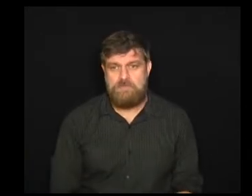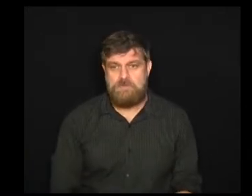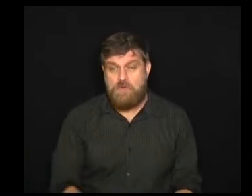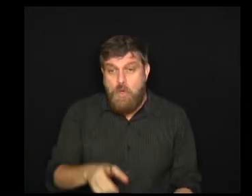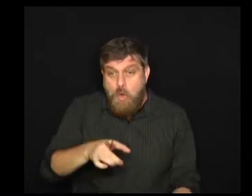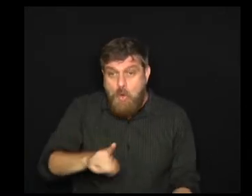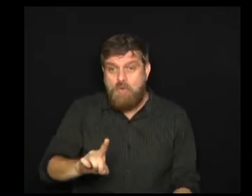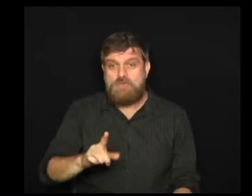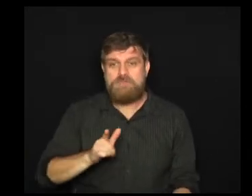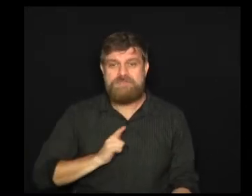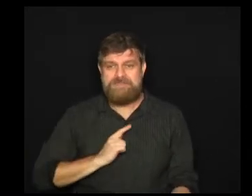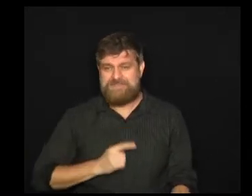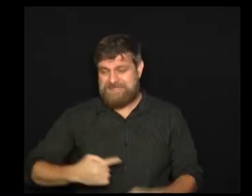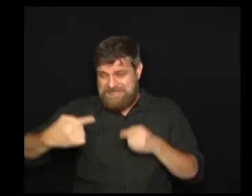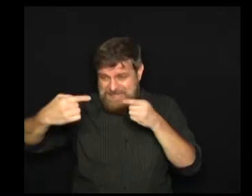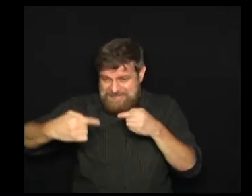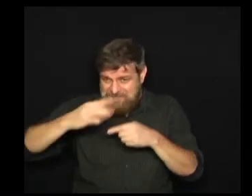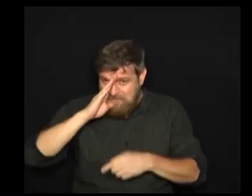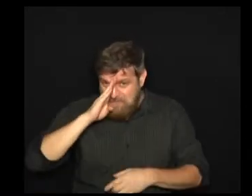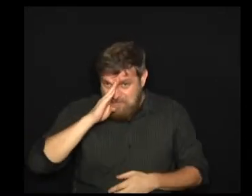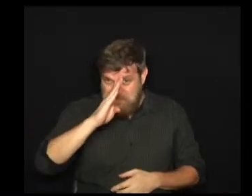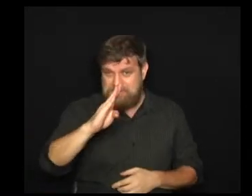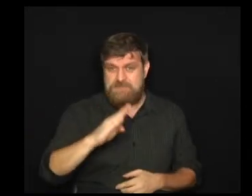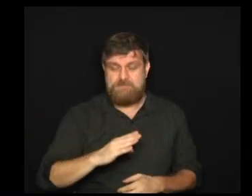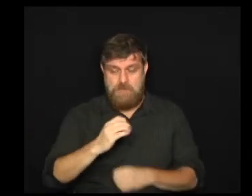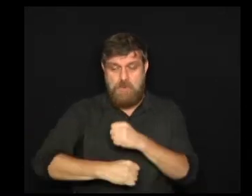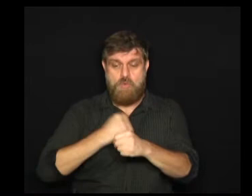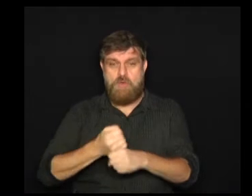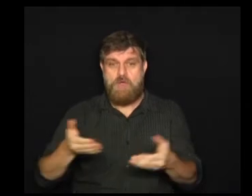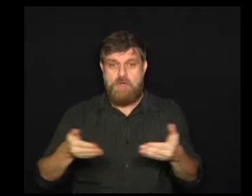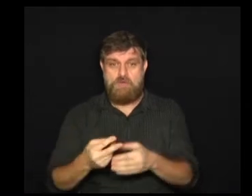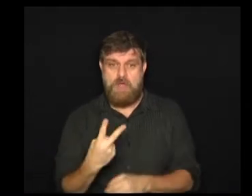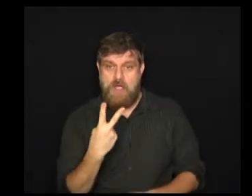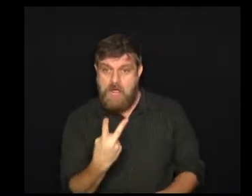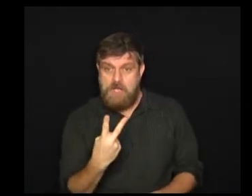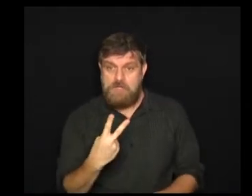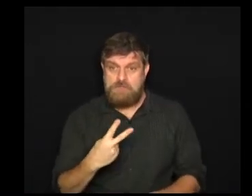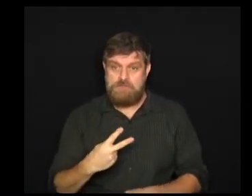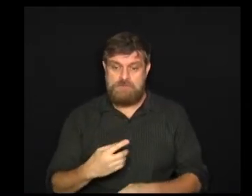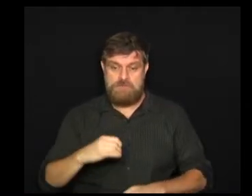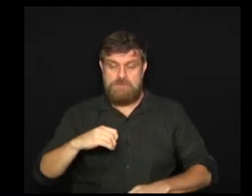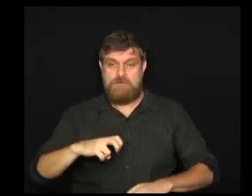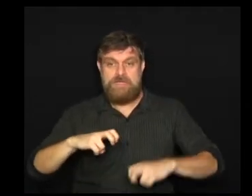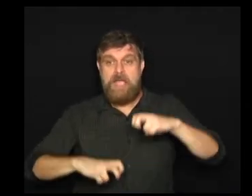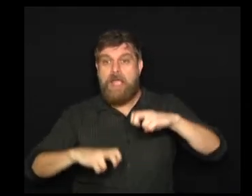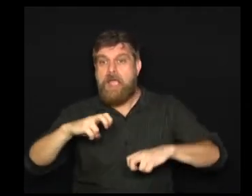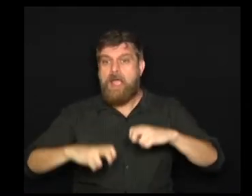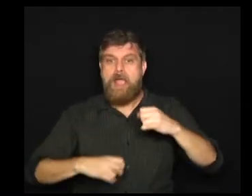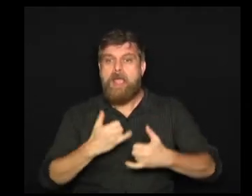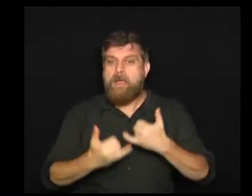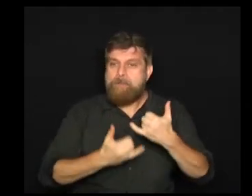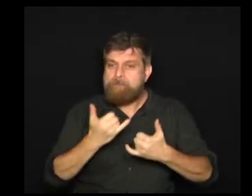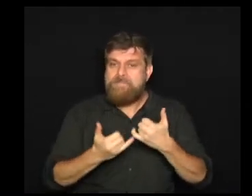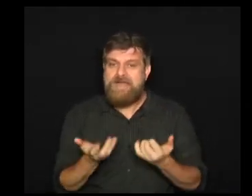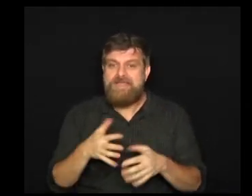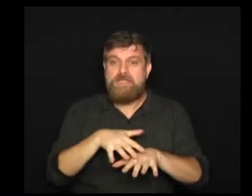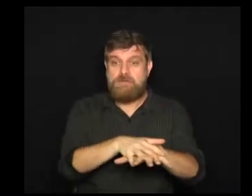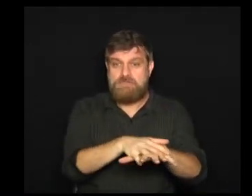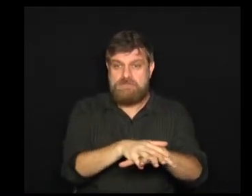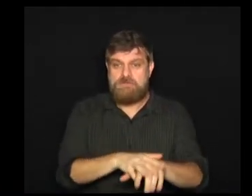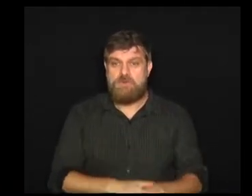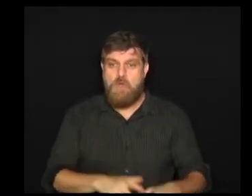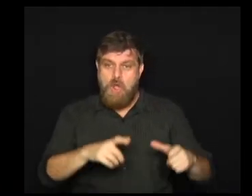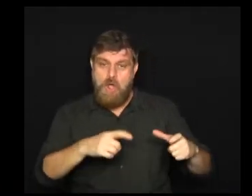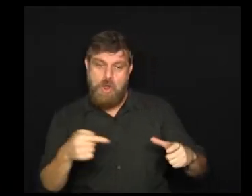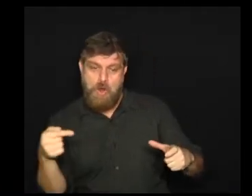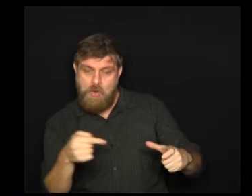último, de principais desafios para 2020, mais 2 parquinhos inclusivos. Um nós já temos o local, que vai ser no